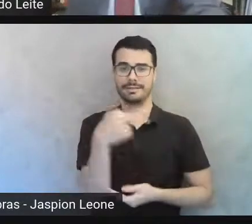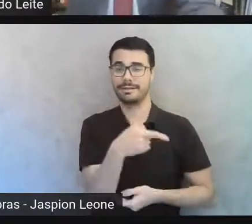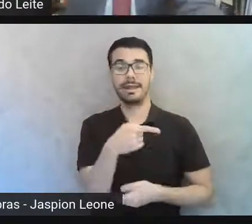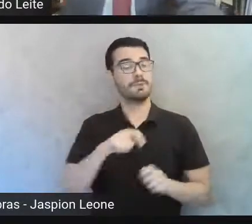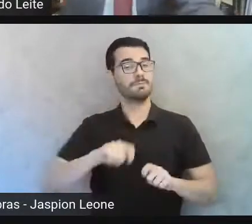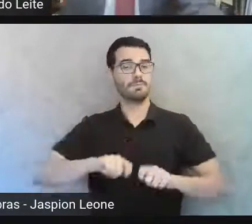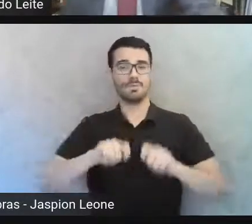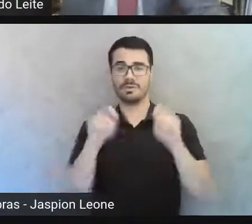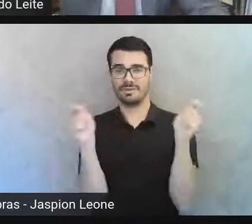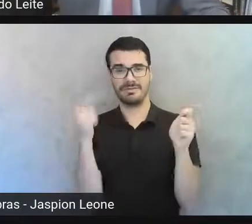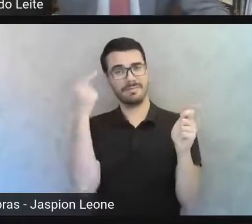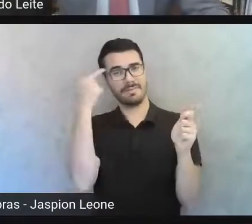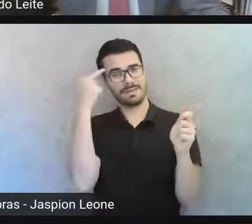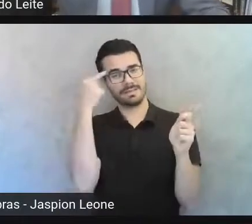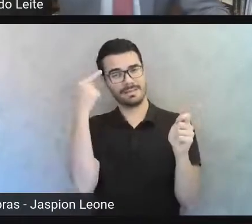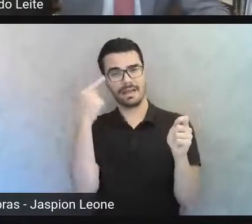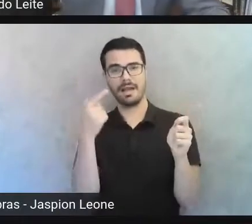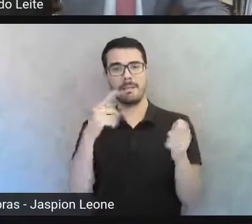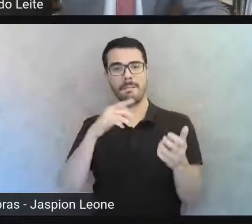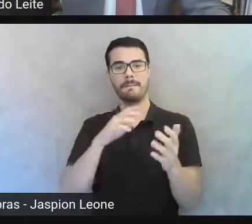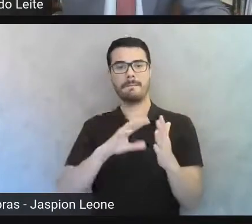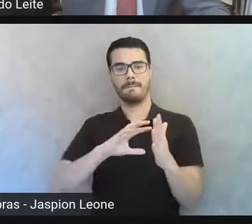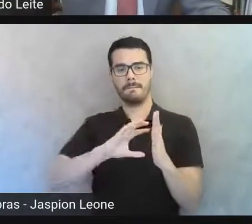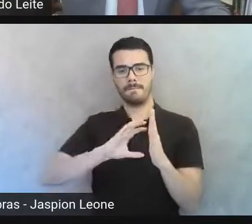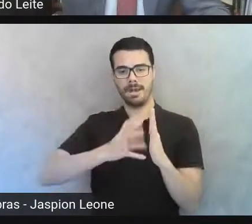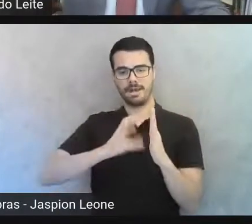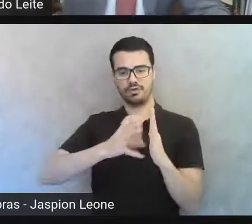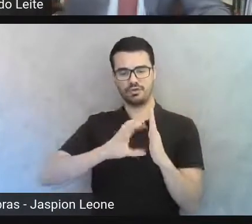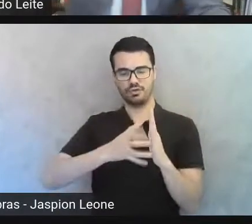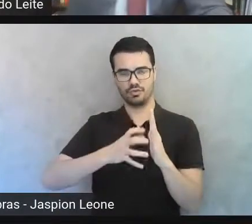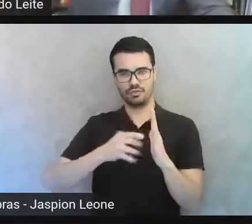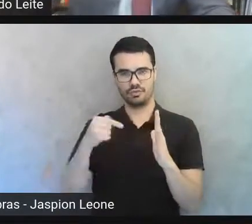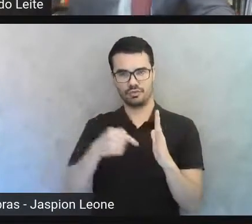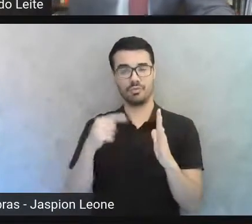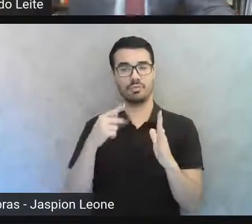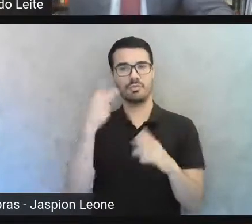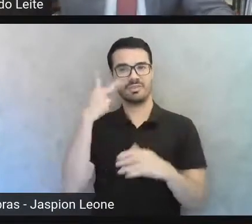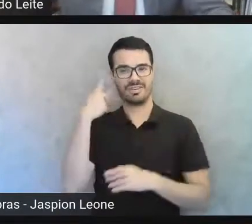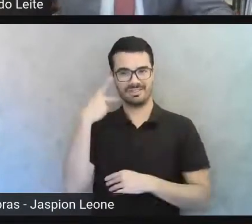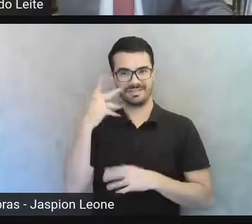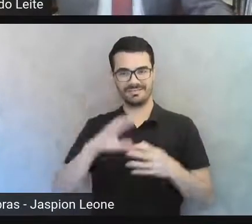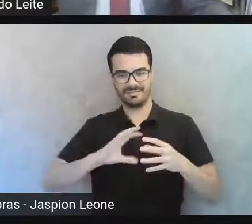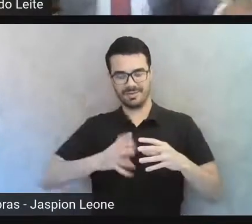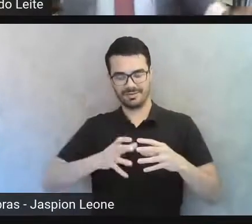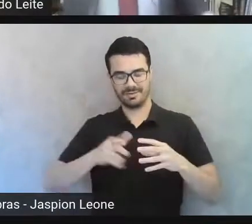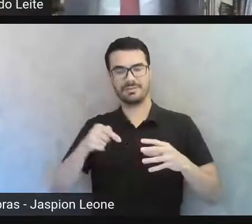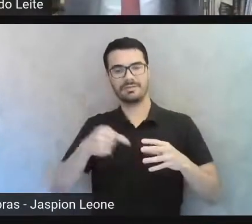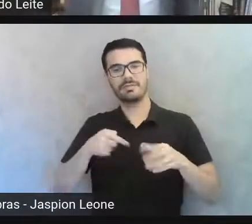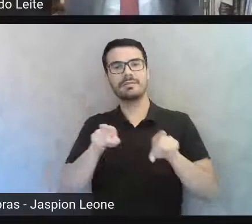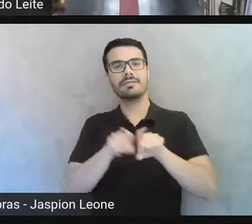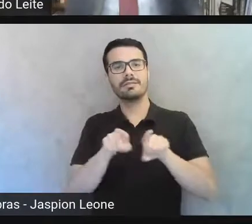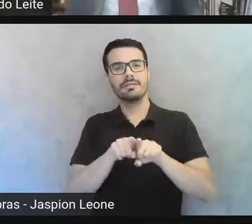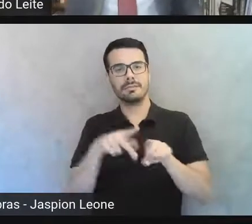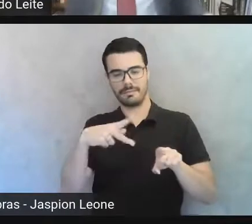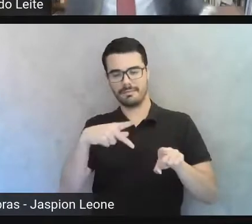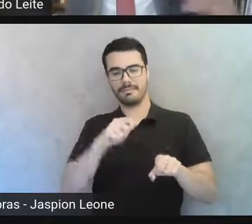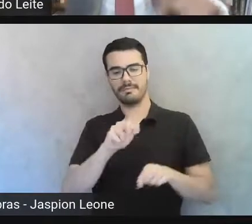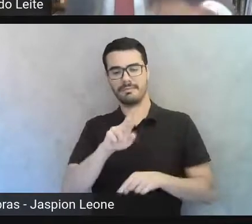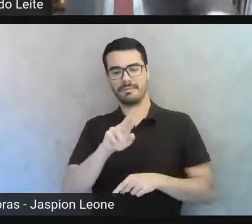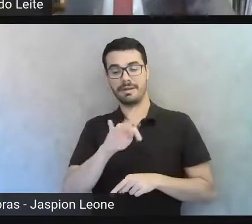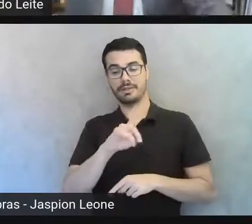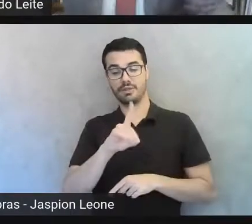pensar em manutenção de partidos políticos, é impossível pensar em realização de campanhas eleitorais, sobretudo